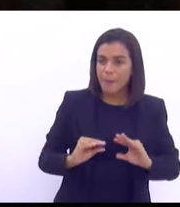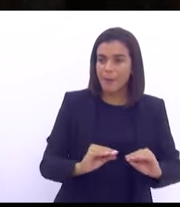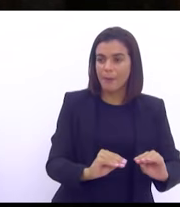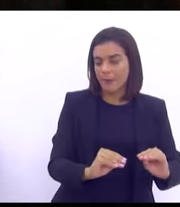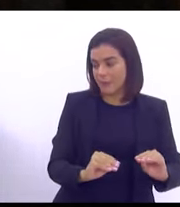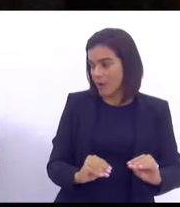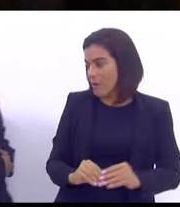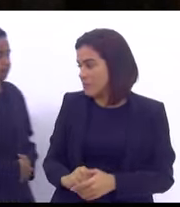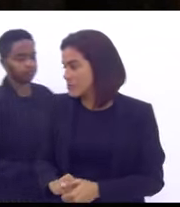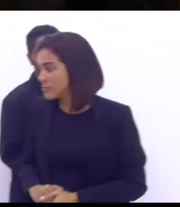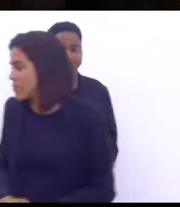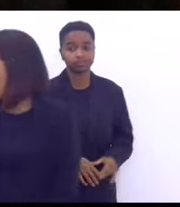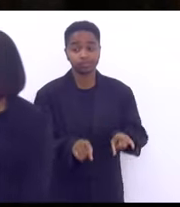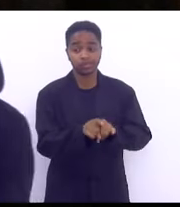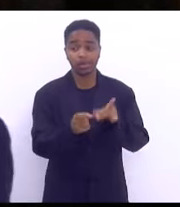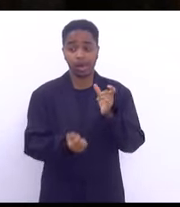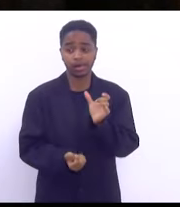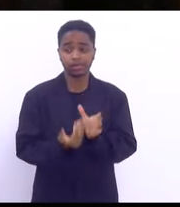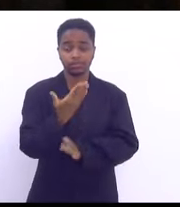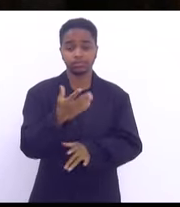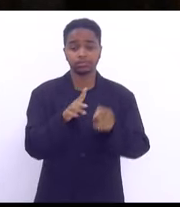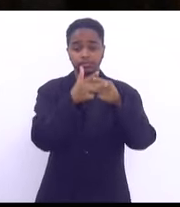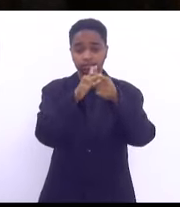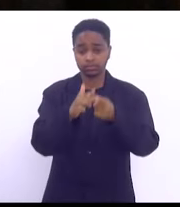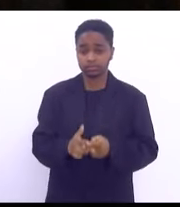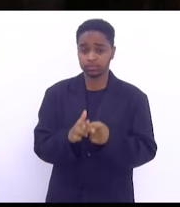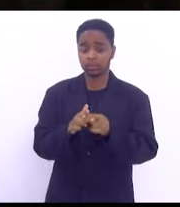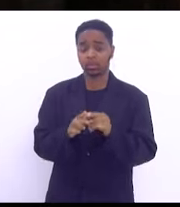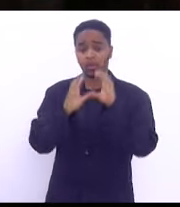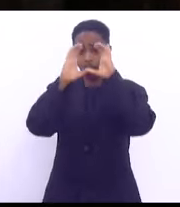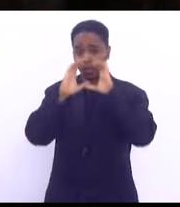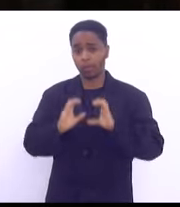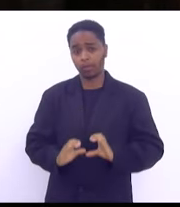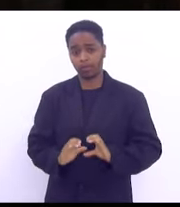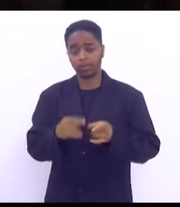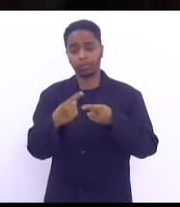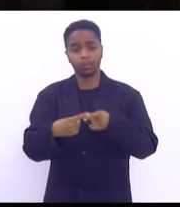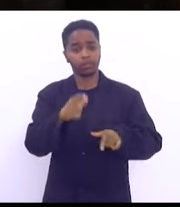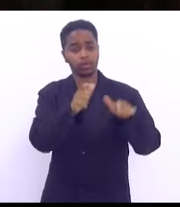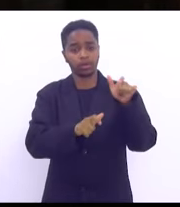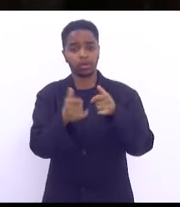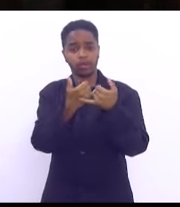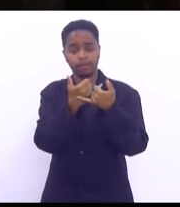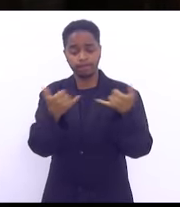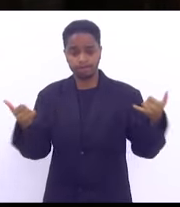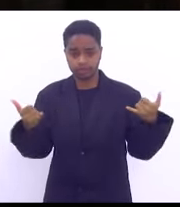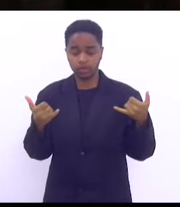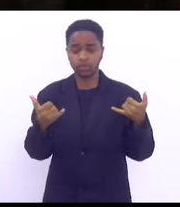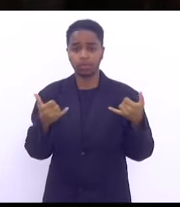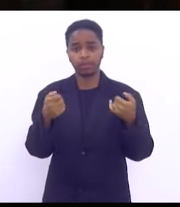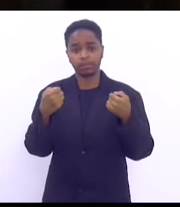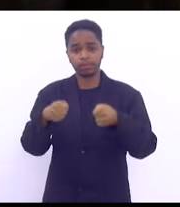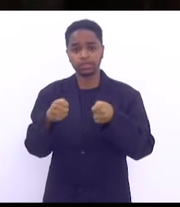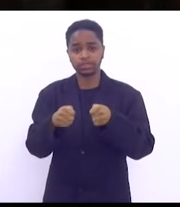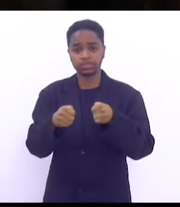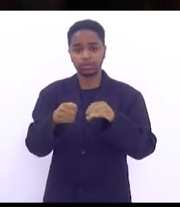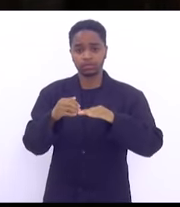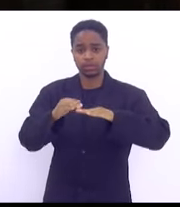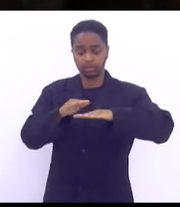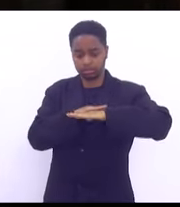criar efetivamente um ajuste de conduta para que estas fiações sejam